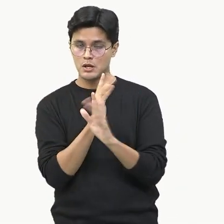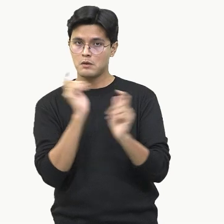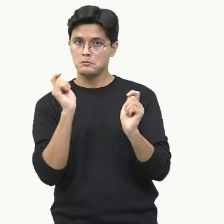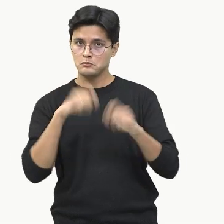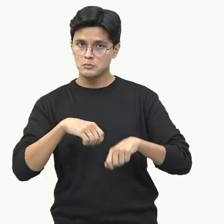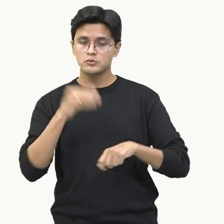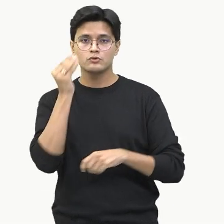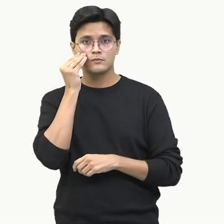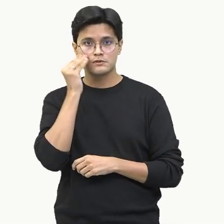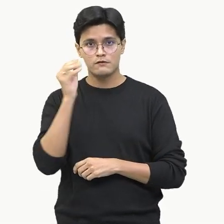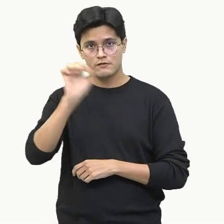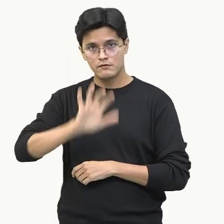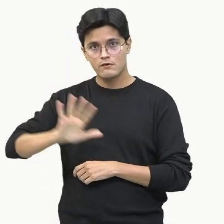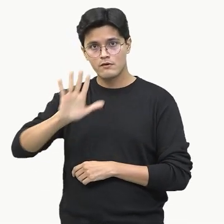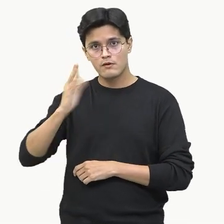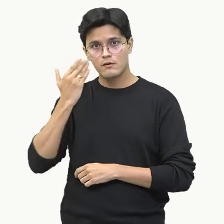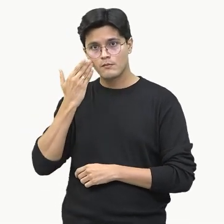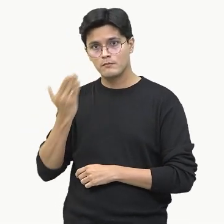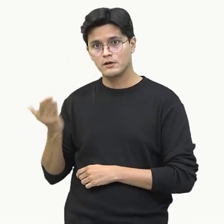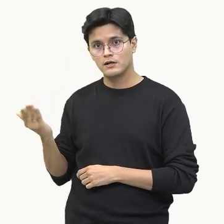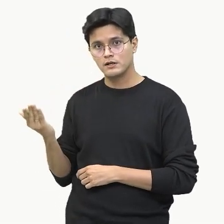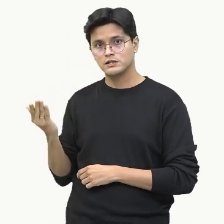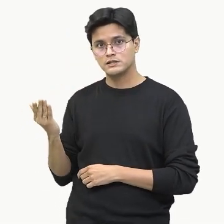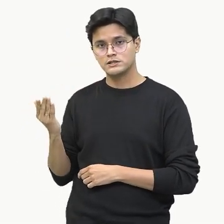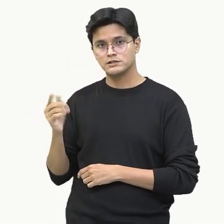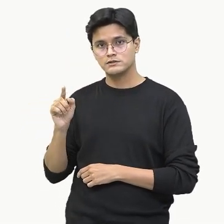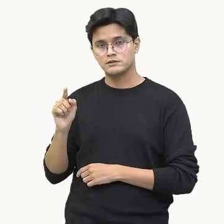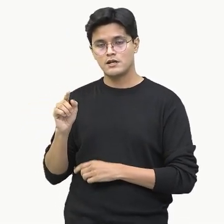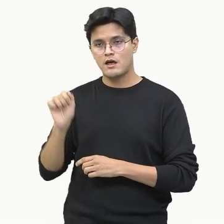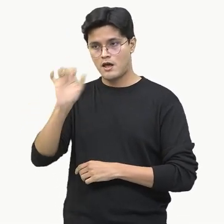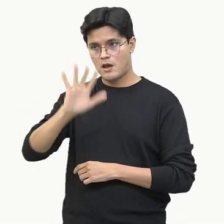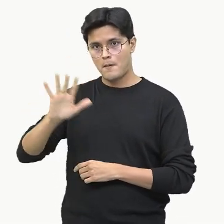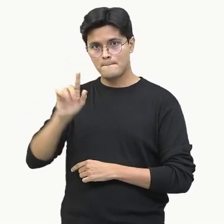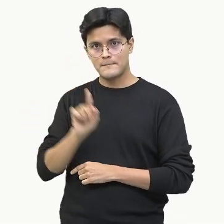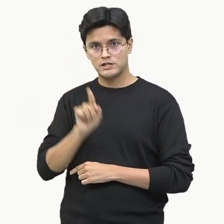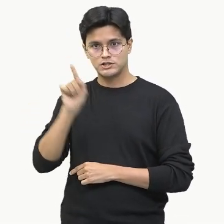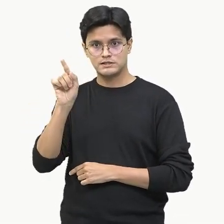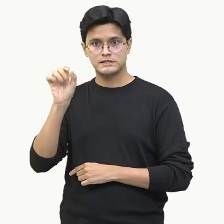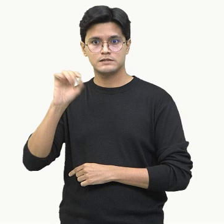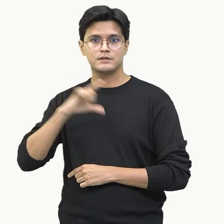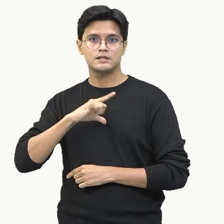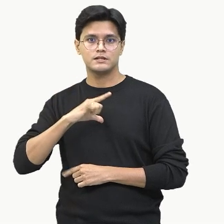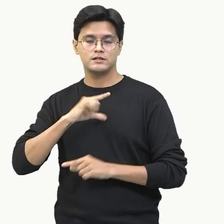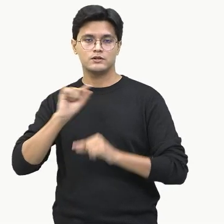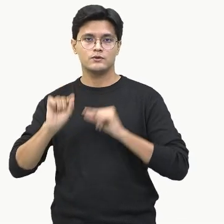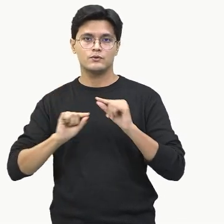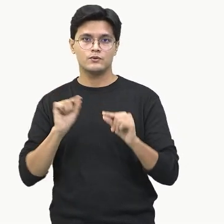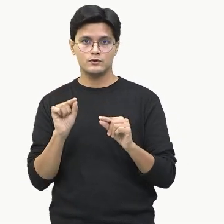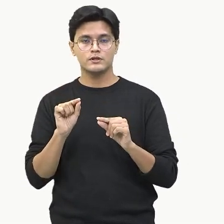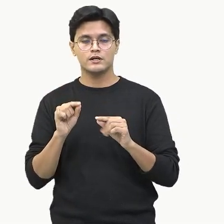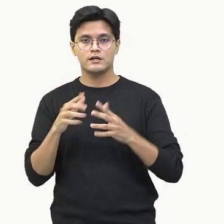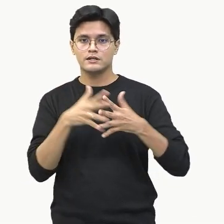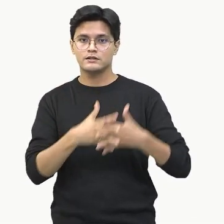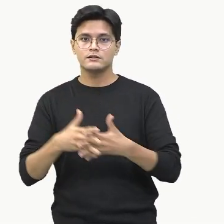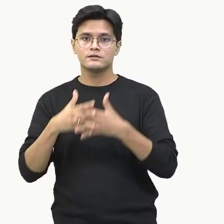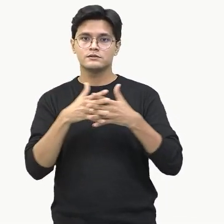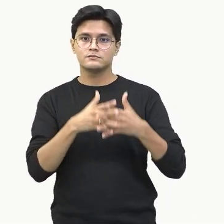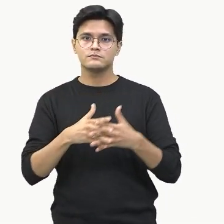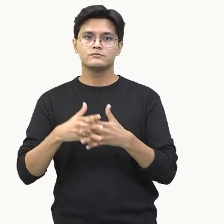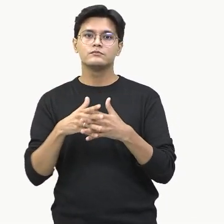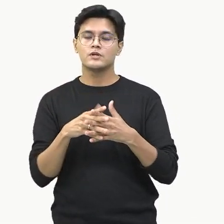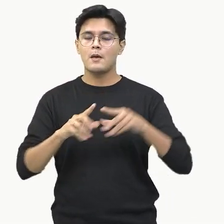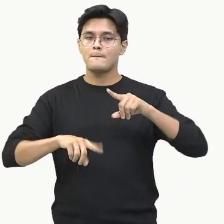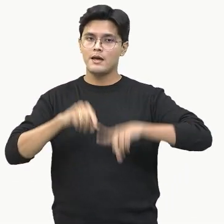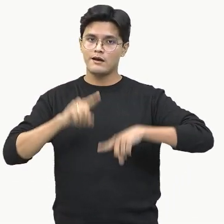na imagem e aqui em cima Vou botar aqui a setinha para vocês nós temos o transporte de